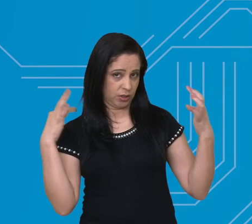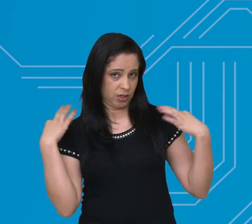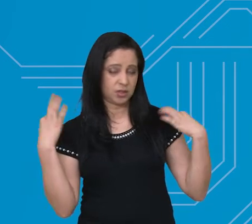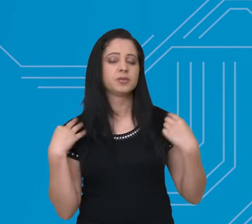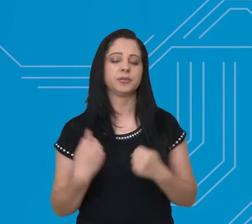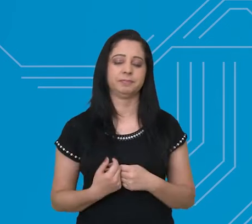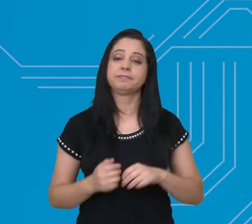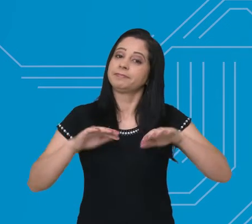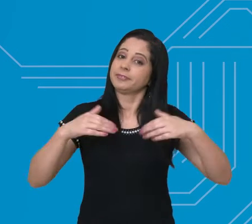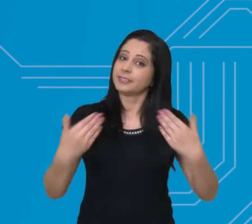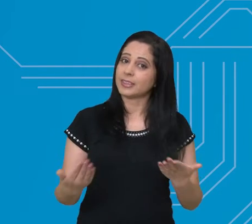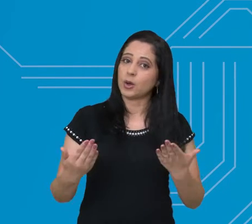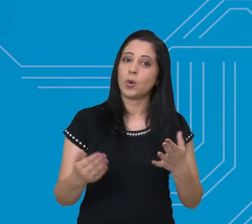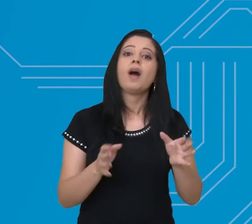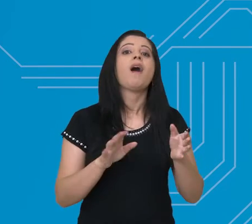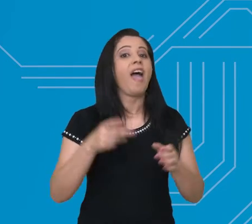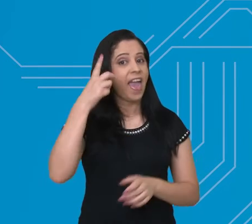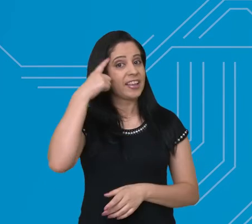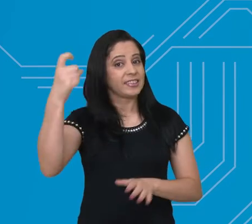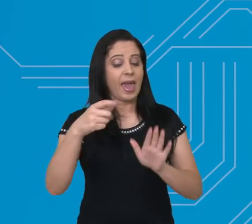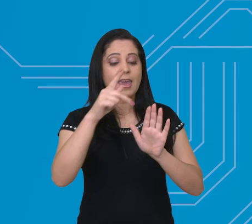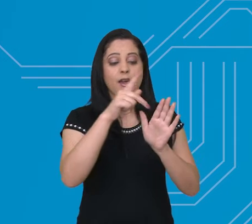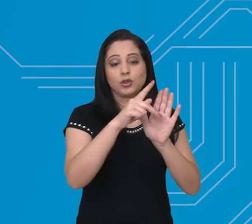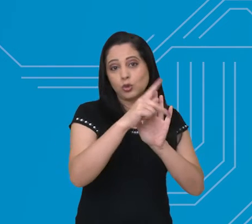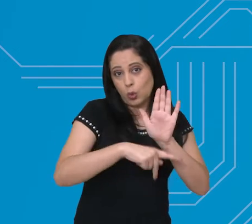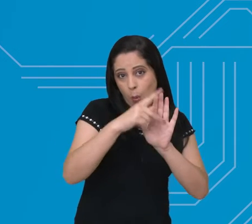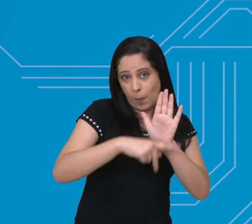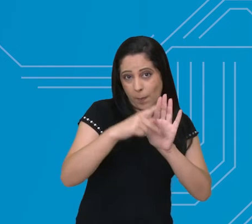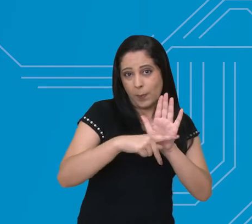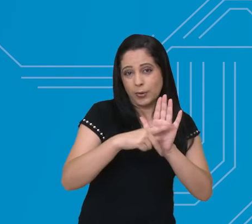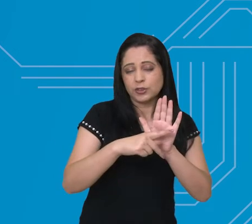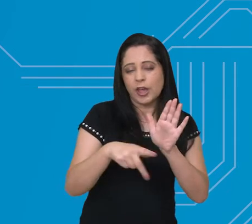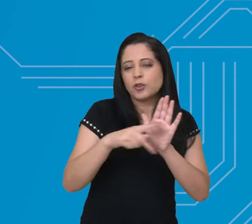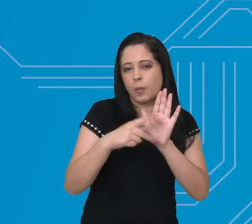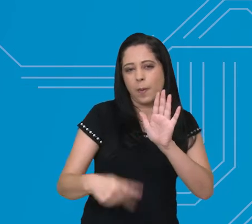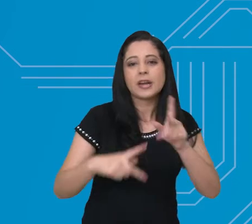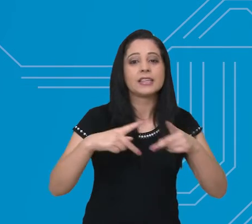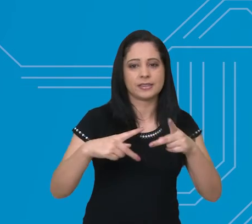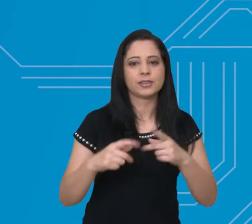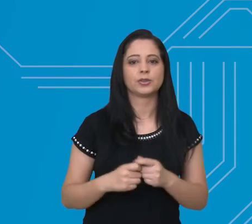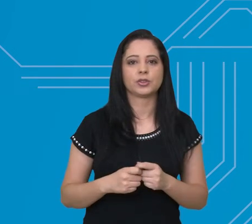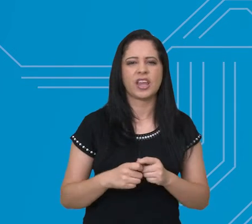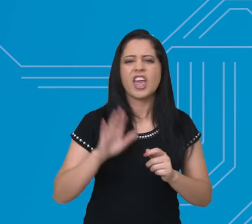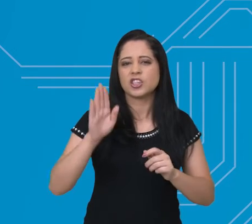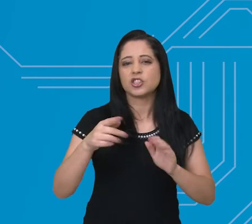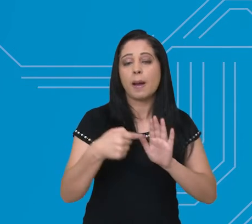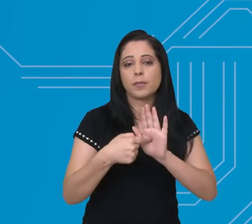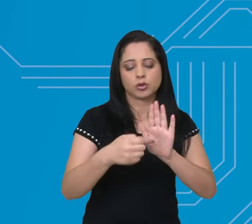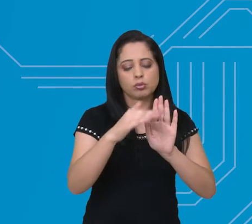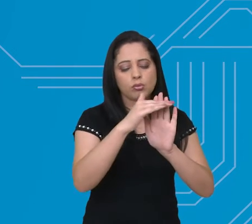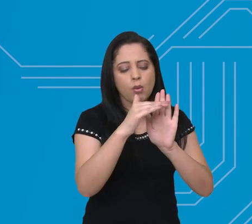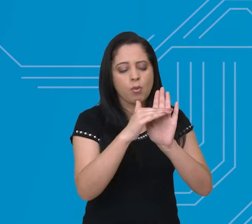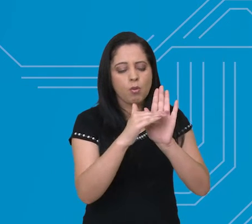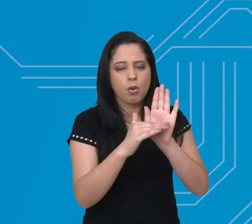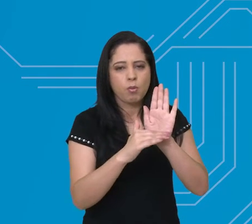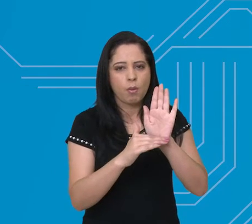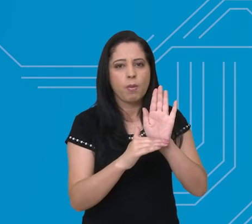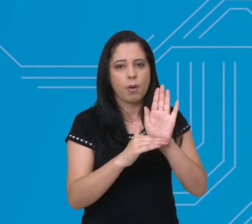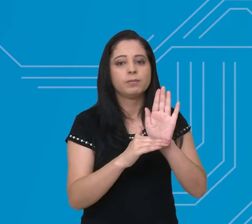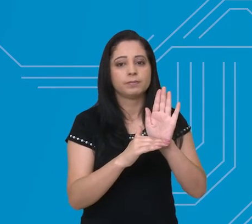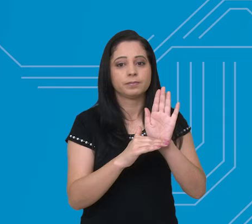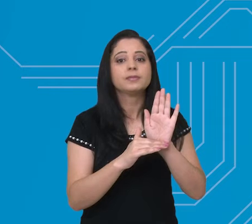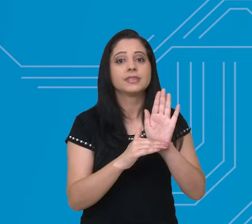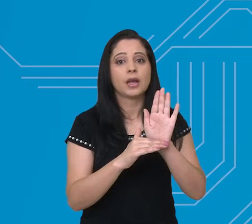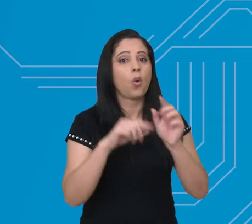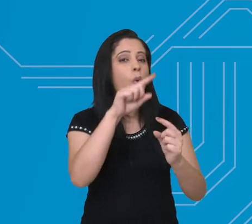essa é a ideia do Plano Diretor de Turismo Sustentável aqui de São José dos Campos. As diretrizes do plano foram apresentadas em um projeto de lei que